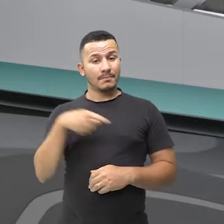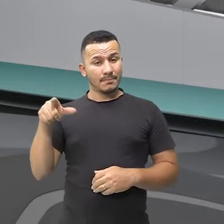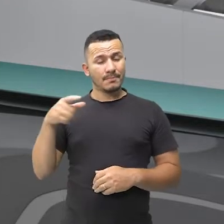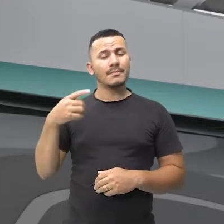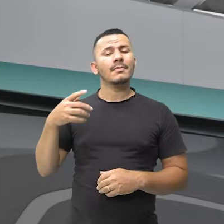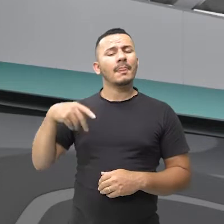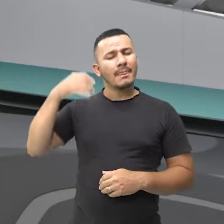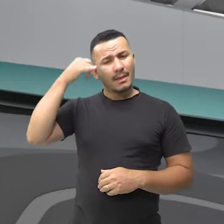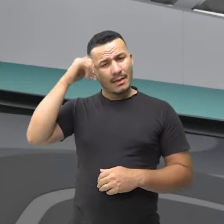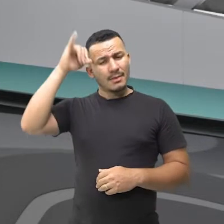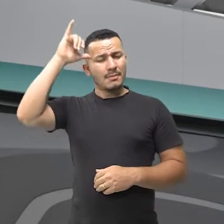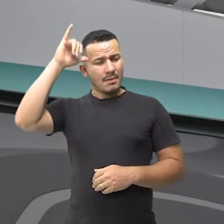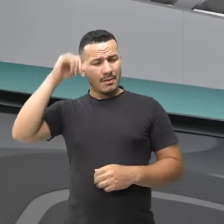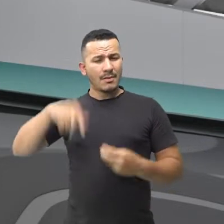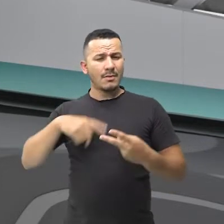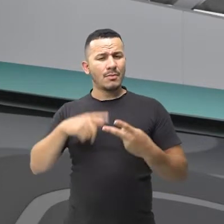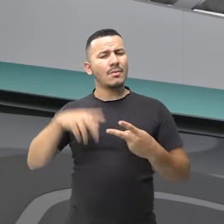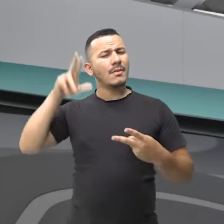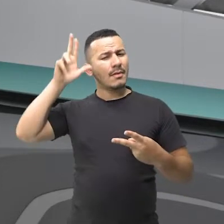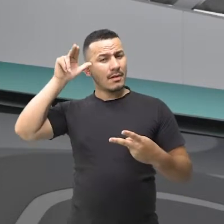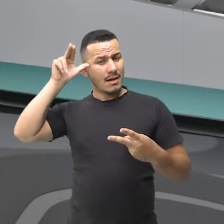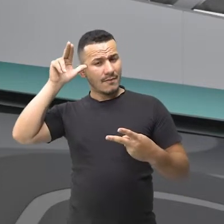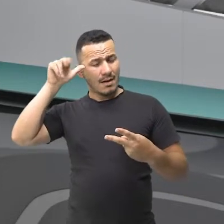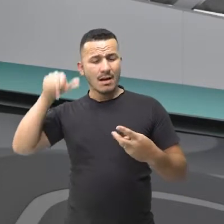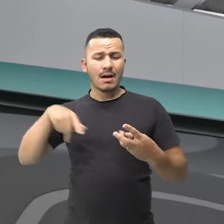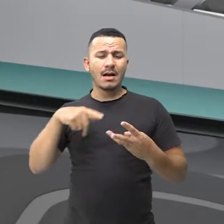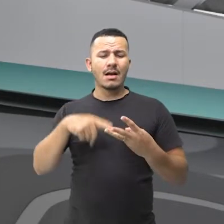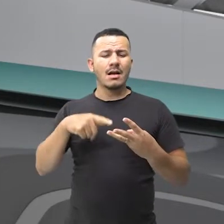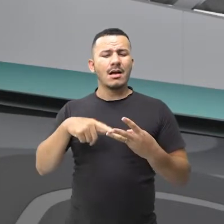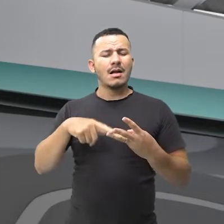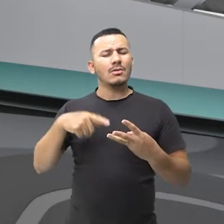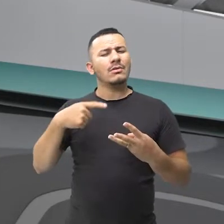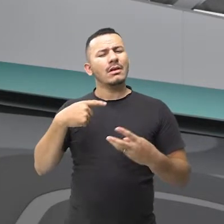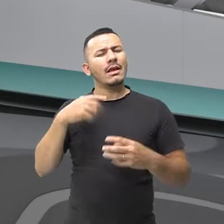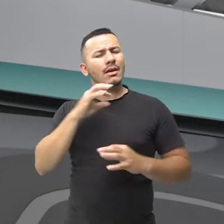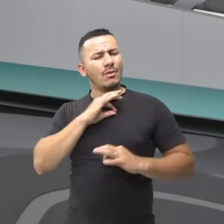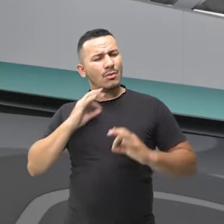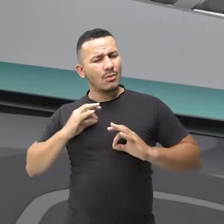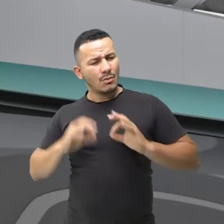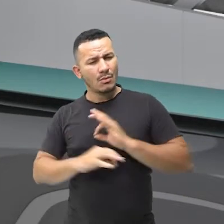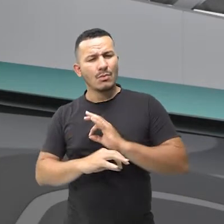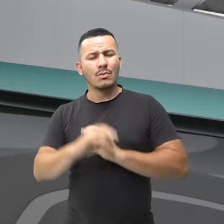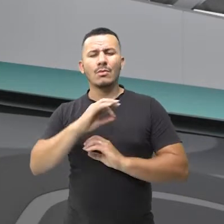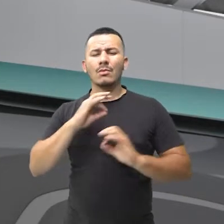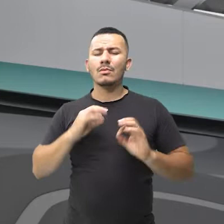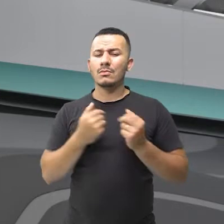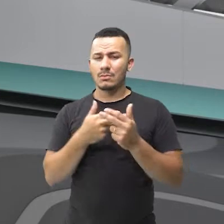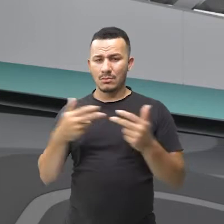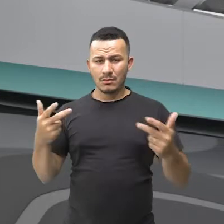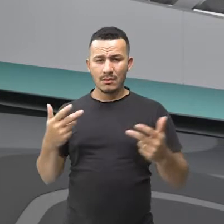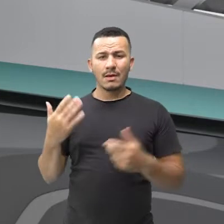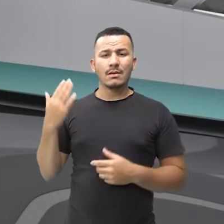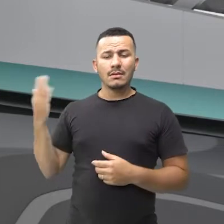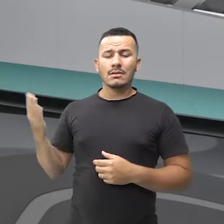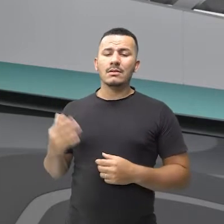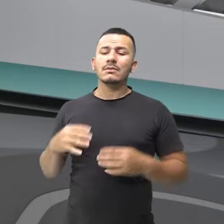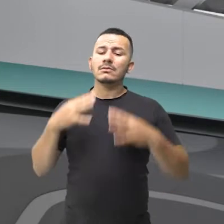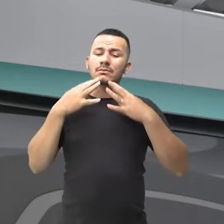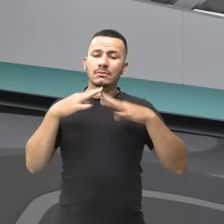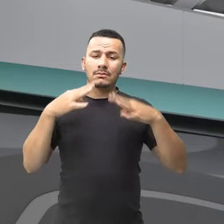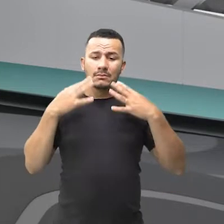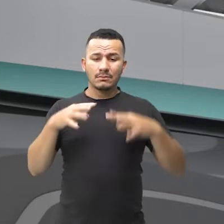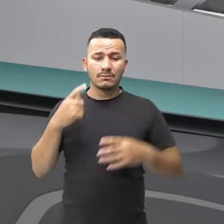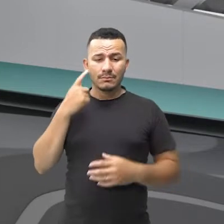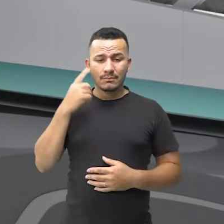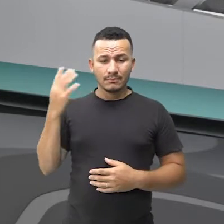bovinos, cavalos selvagens, felinos, entre outros animais. Então, é uma pintura naturalista,